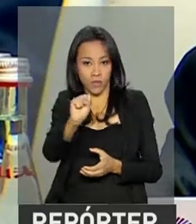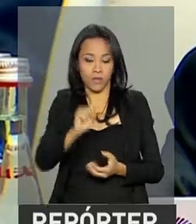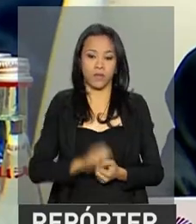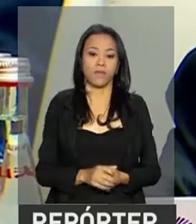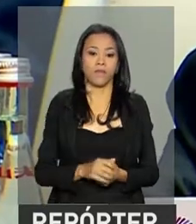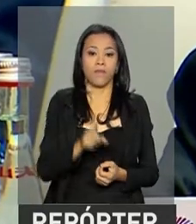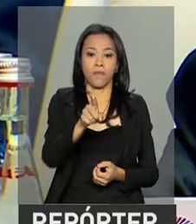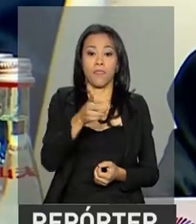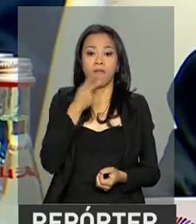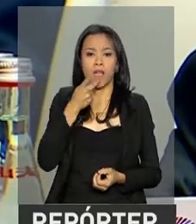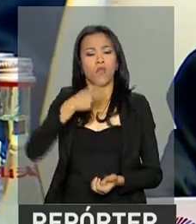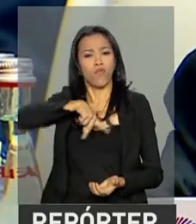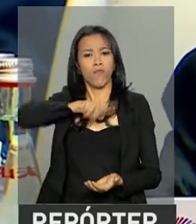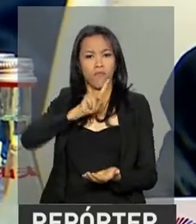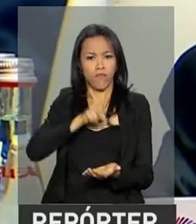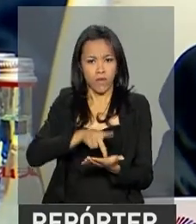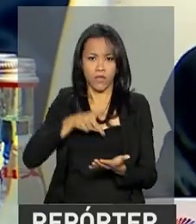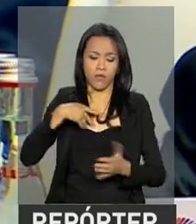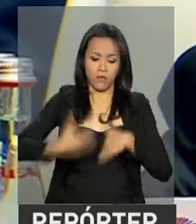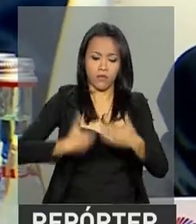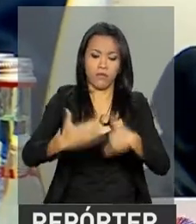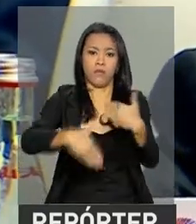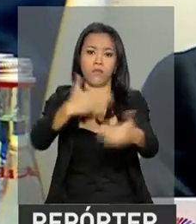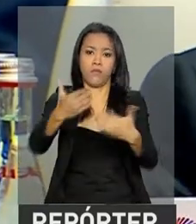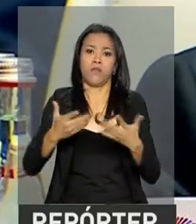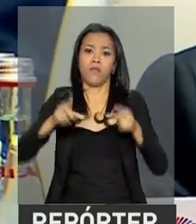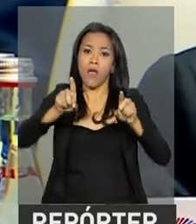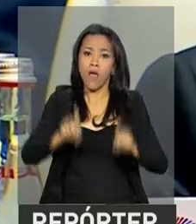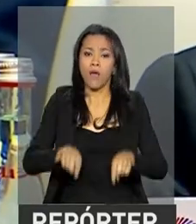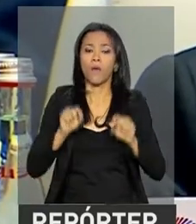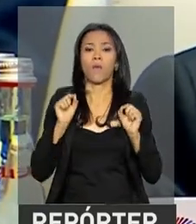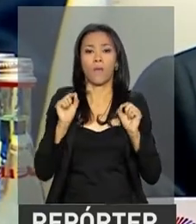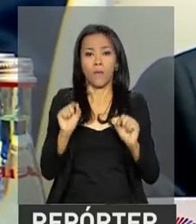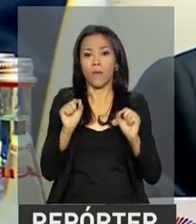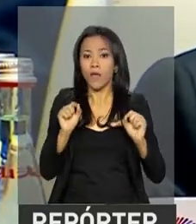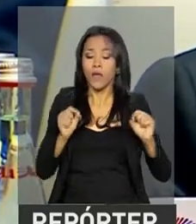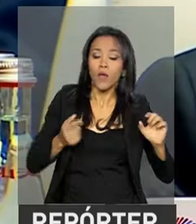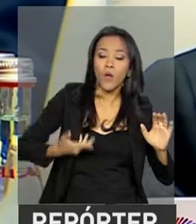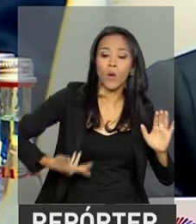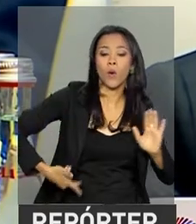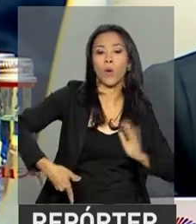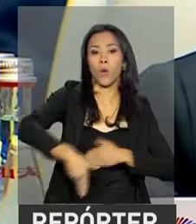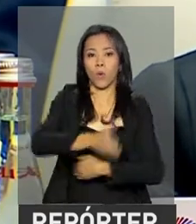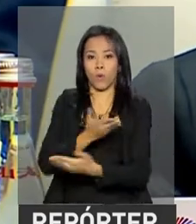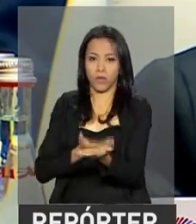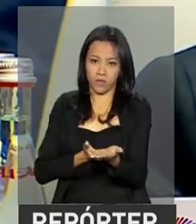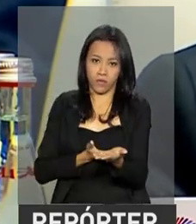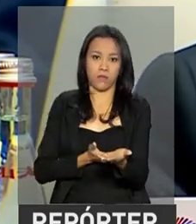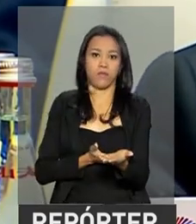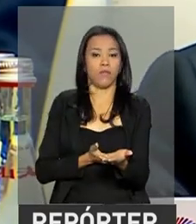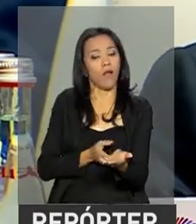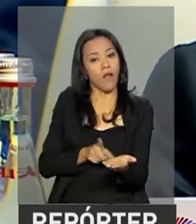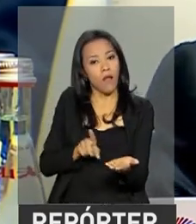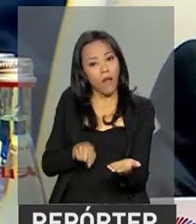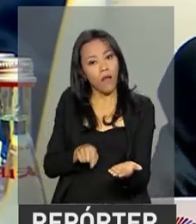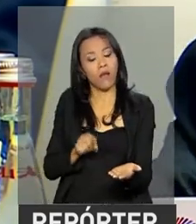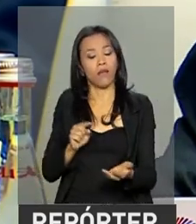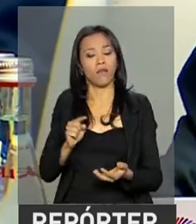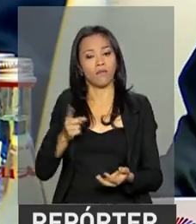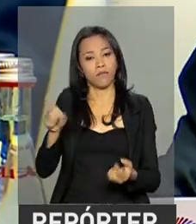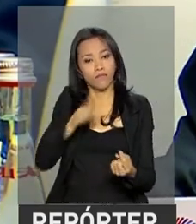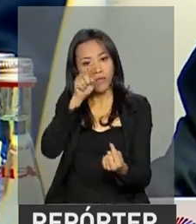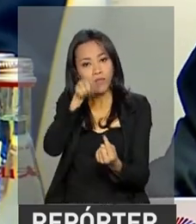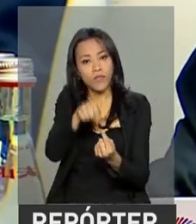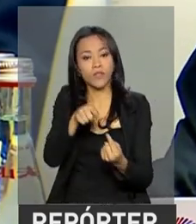verdadeiro desenvolvimento sustentável é necessariamente compartilhado. Este é, aliás, o